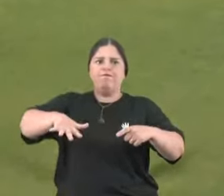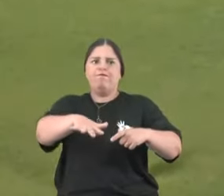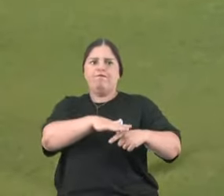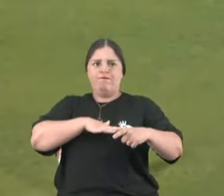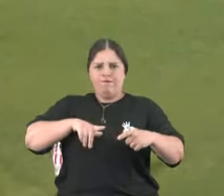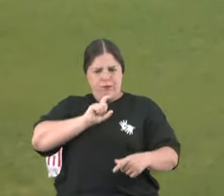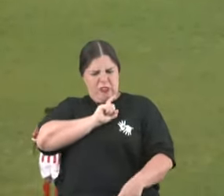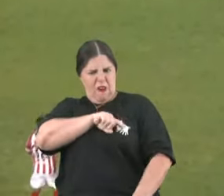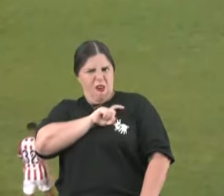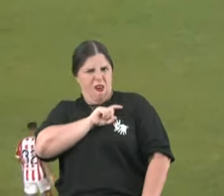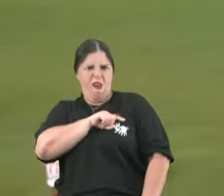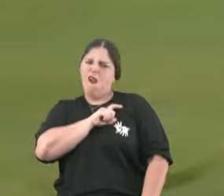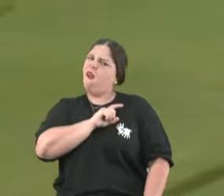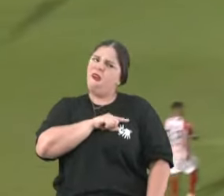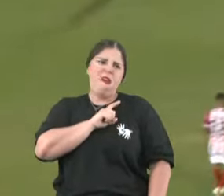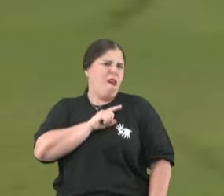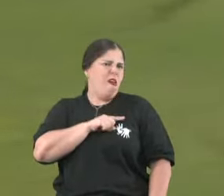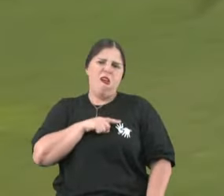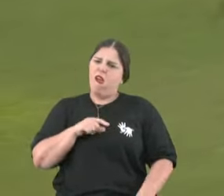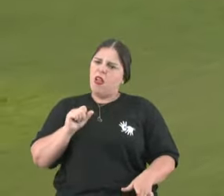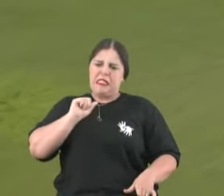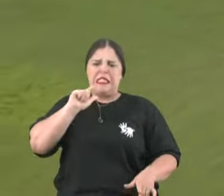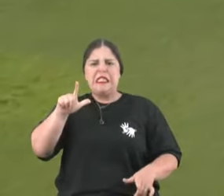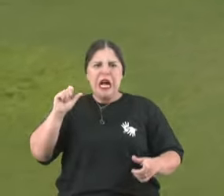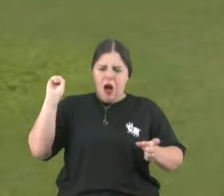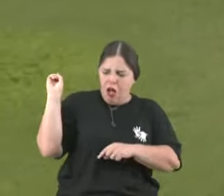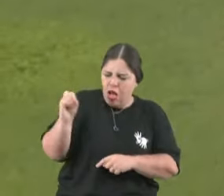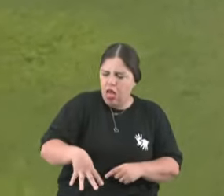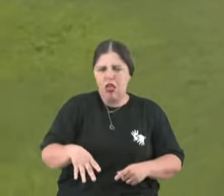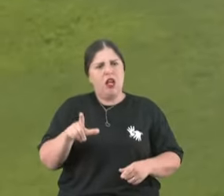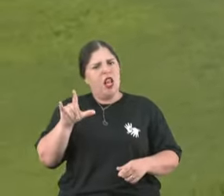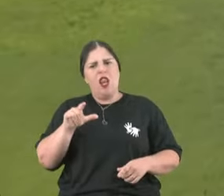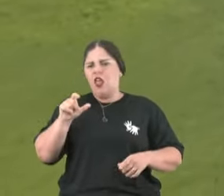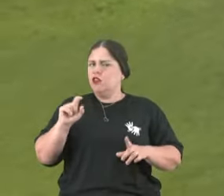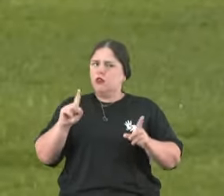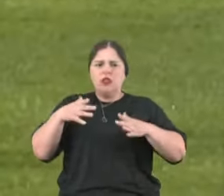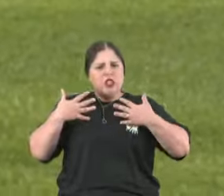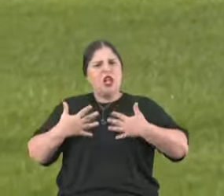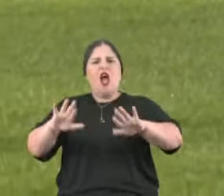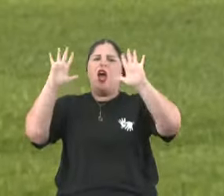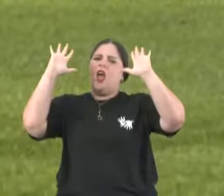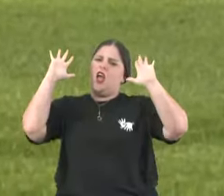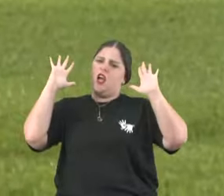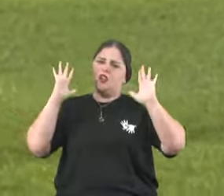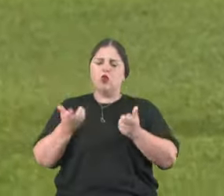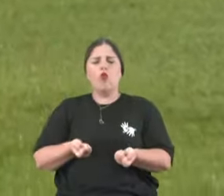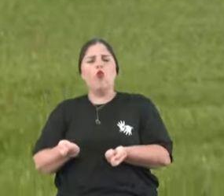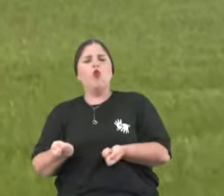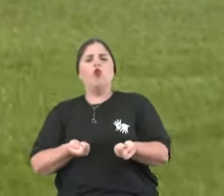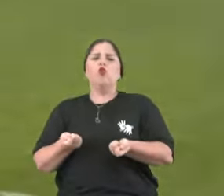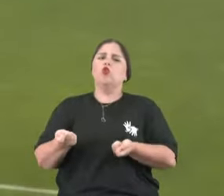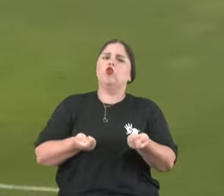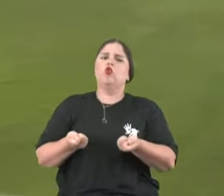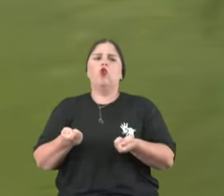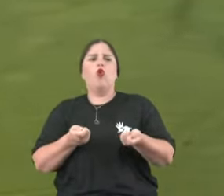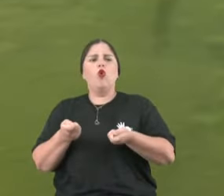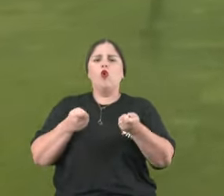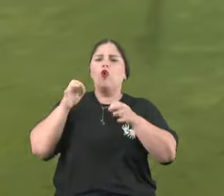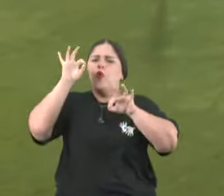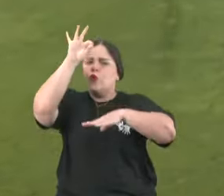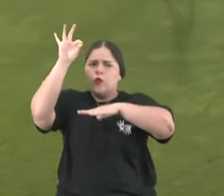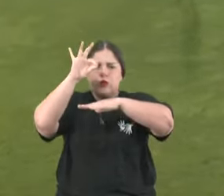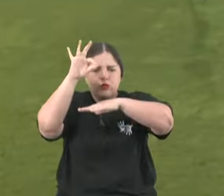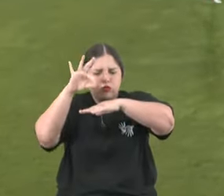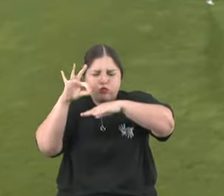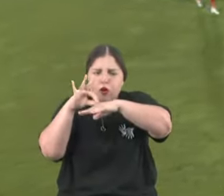em cima. Não faça isso com sapo, não. Deixa o sapo lá, o sapo é um ótimo controlador de pragas. E é por ali que ele respira, né? É por